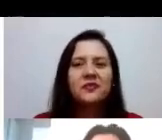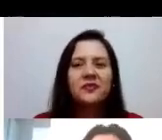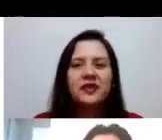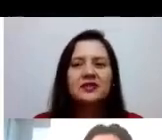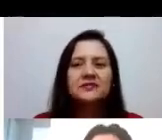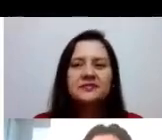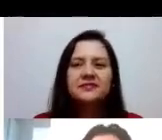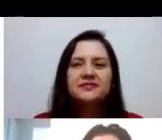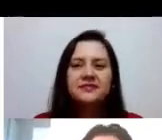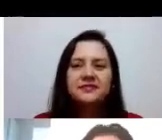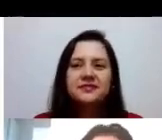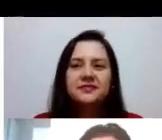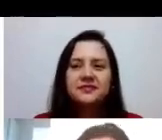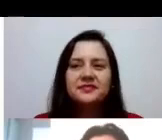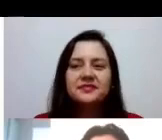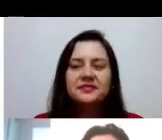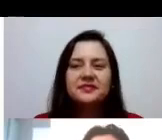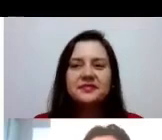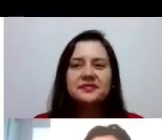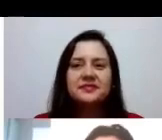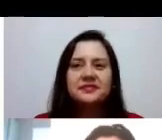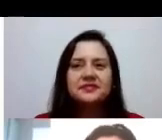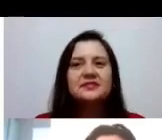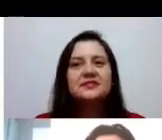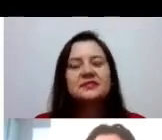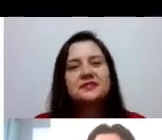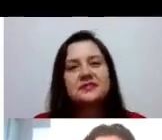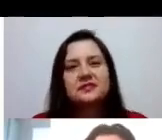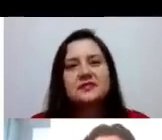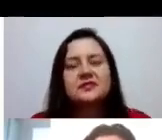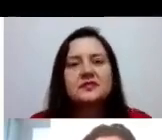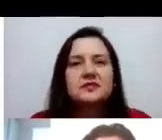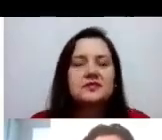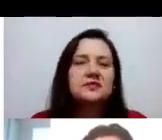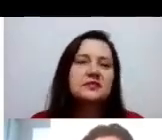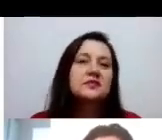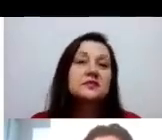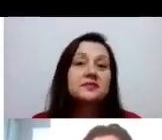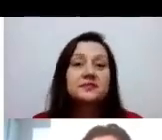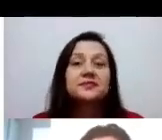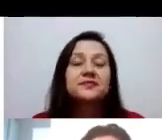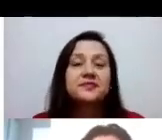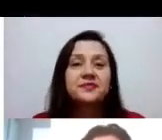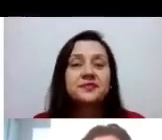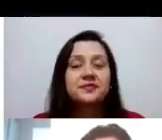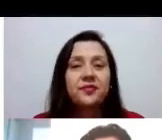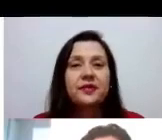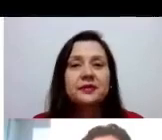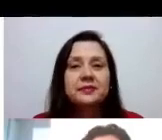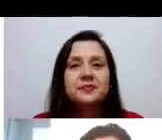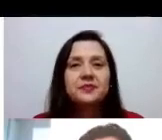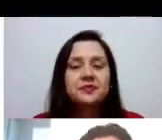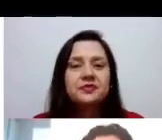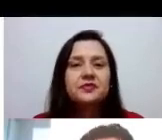E, principalmente, que aqueles princípios que nós citamos anteriormente vão ser critérios para também a análise deles,